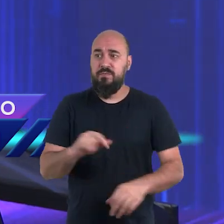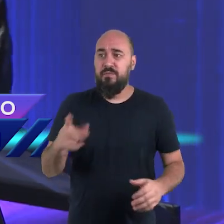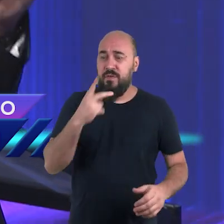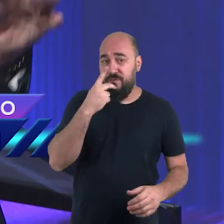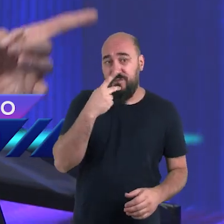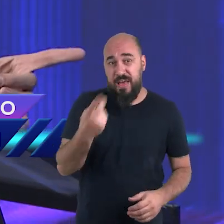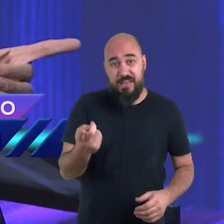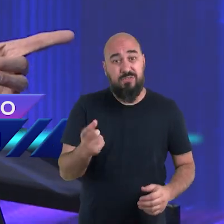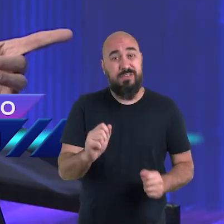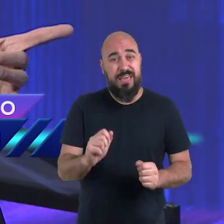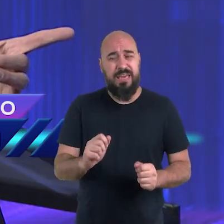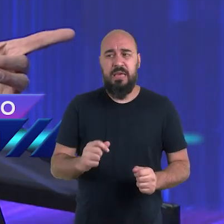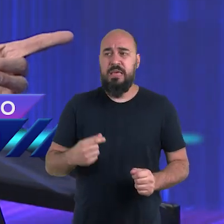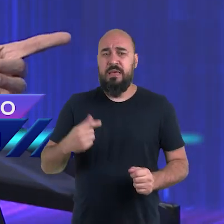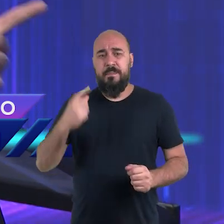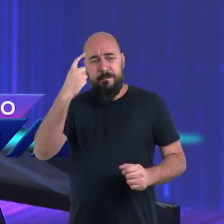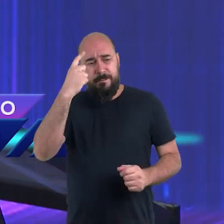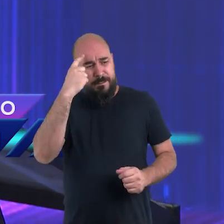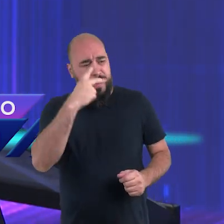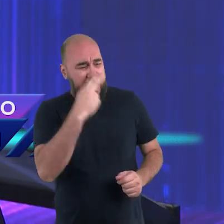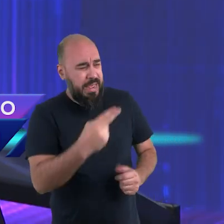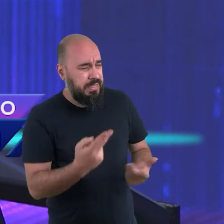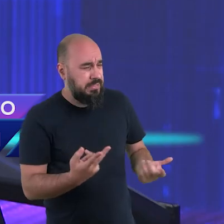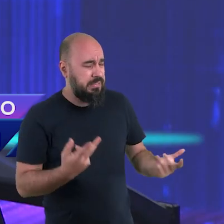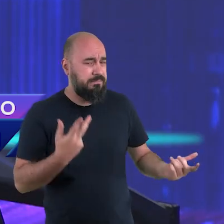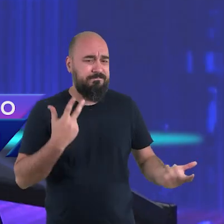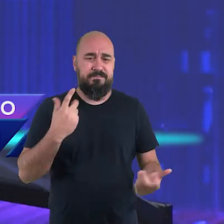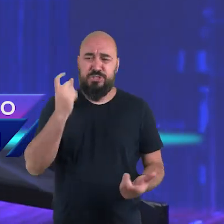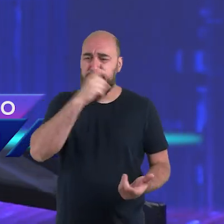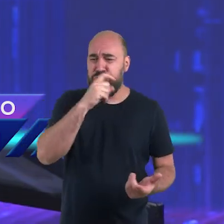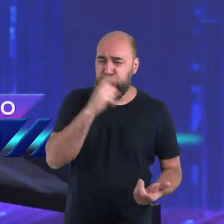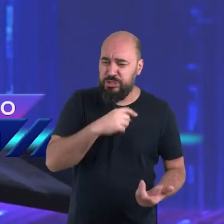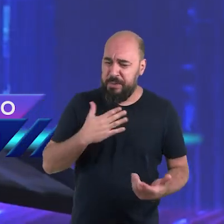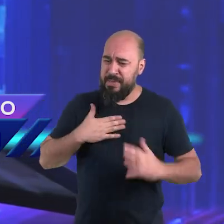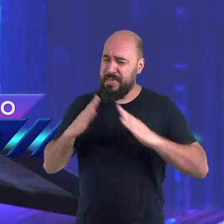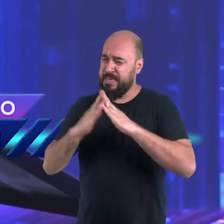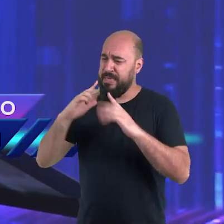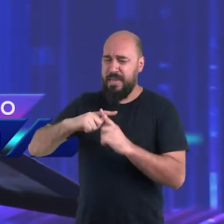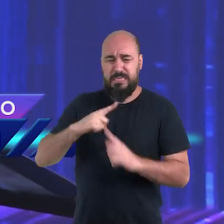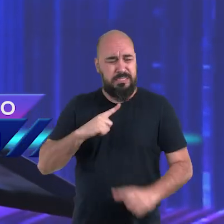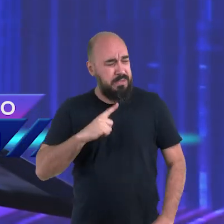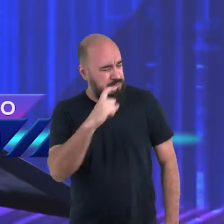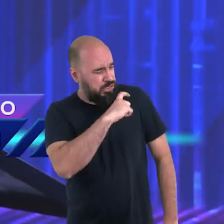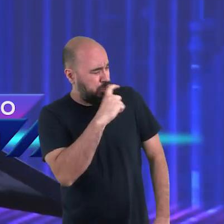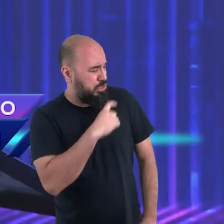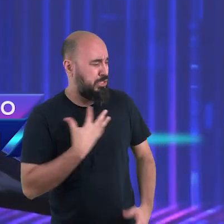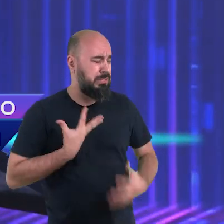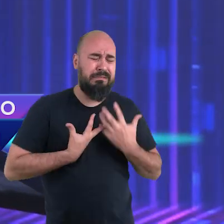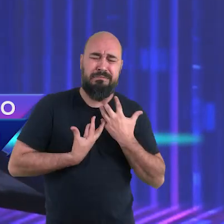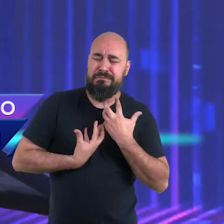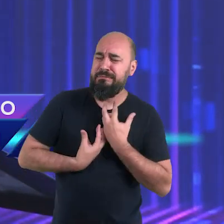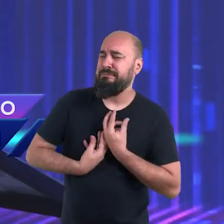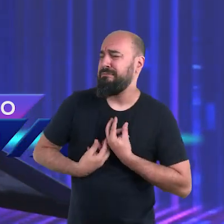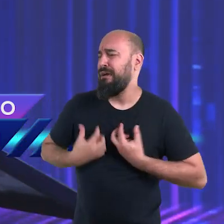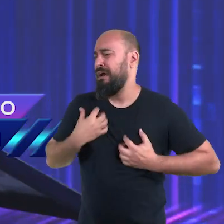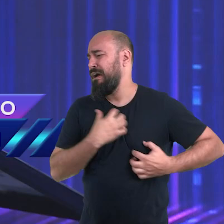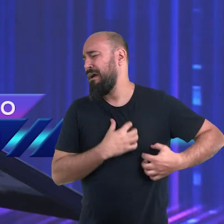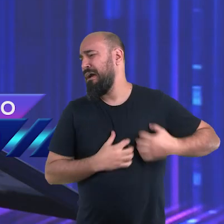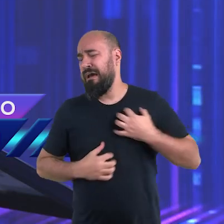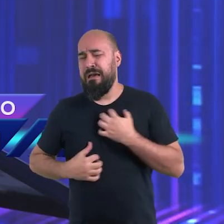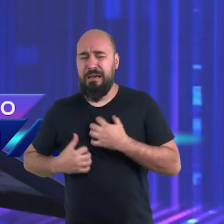pessoas saiam das suas igrejas para buscar a verdade. As pessoas então redescobrem as verdades que foram lançadas